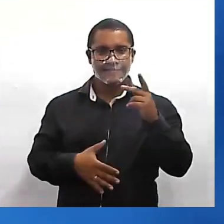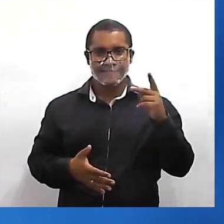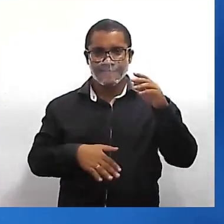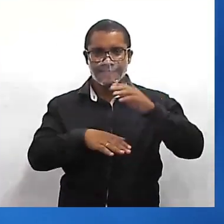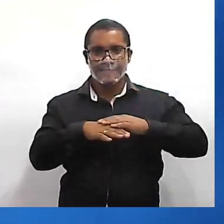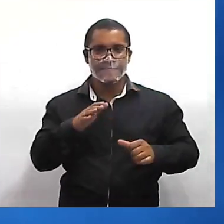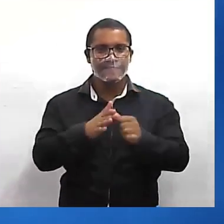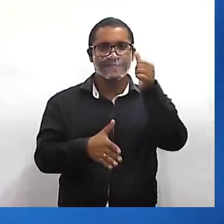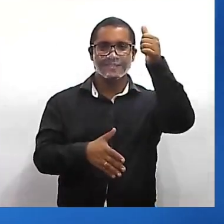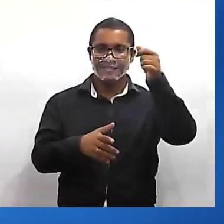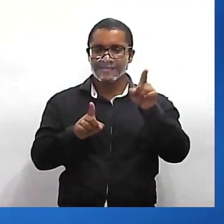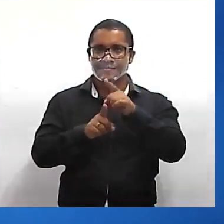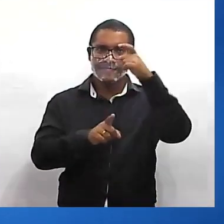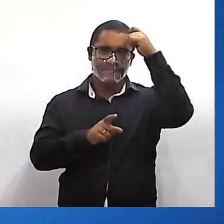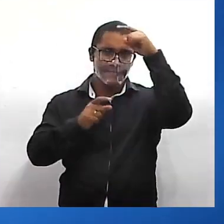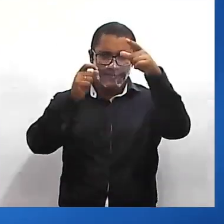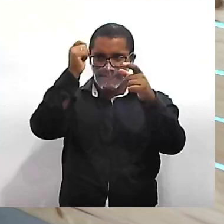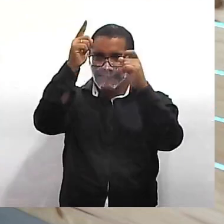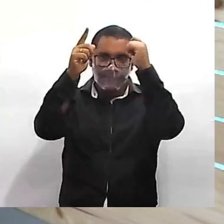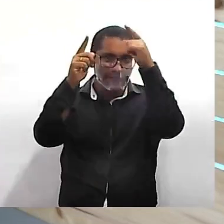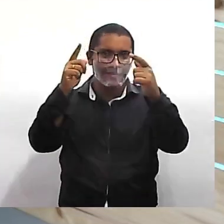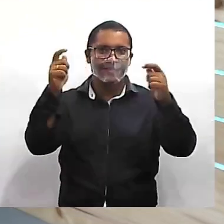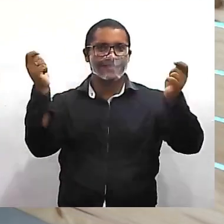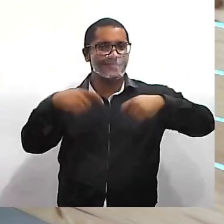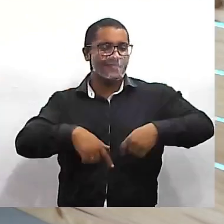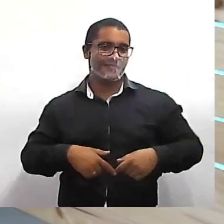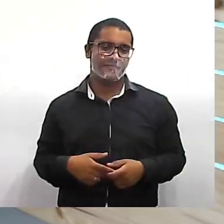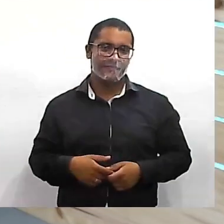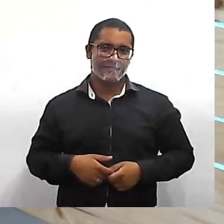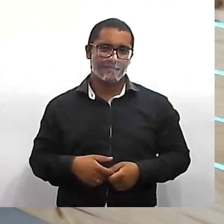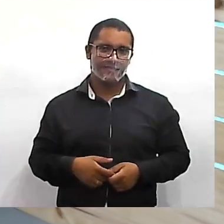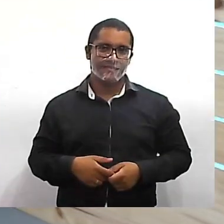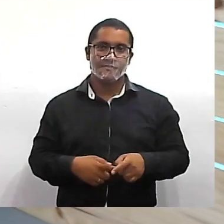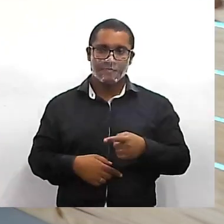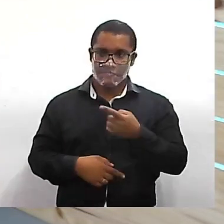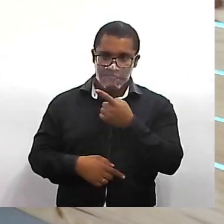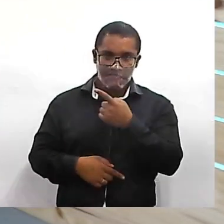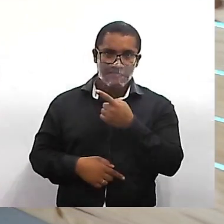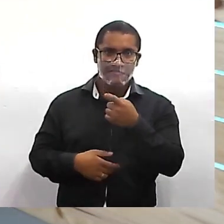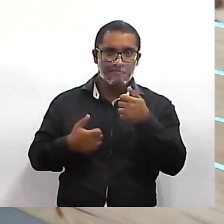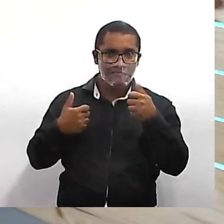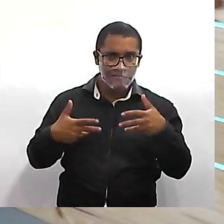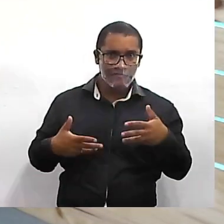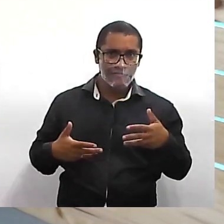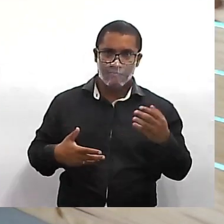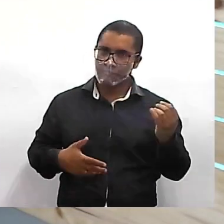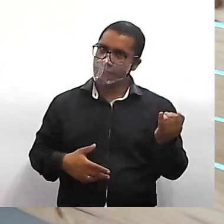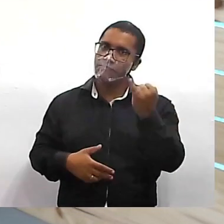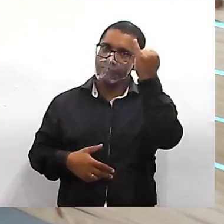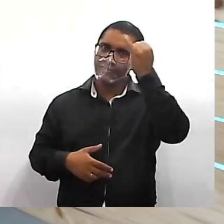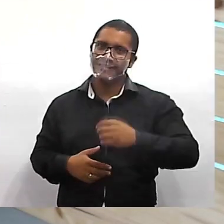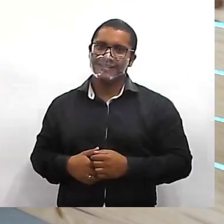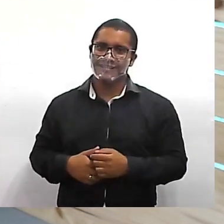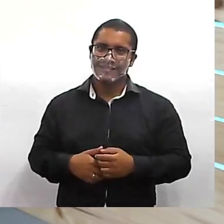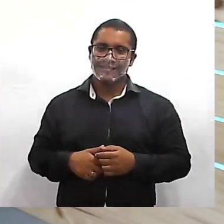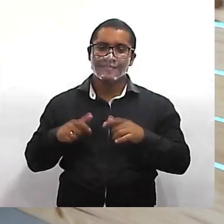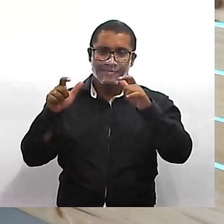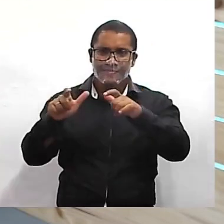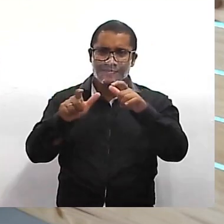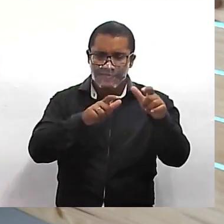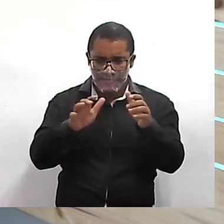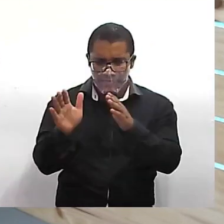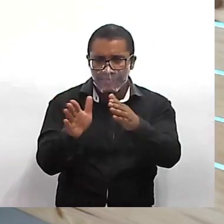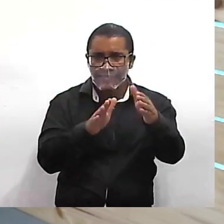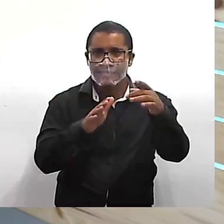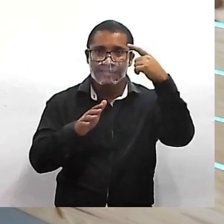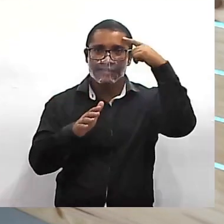desenvolver a minha criatividade. É muito importante isso que o professor André está falando. a questão do âmbito organizacional, de lembrar